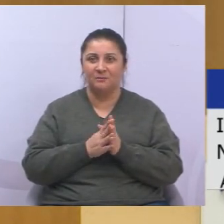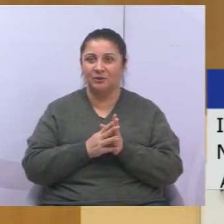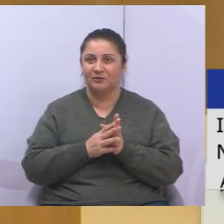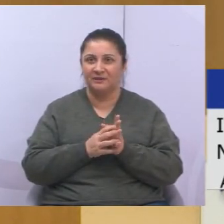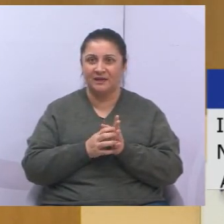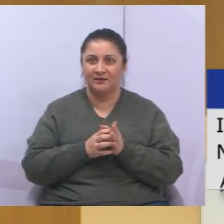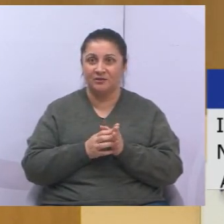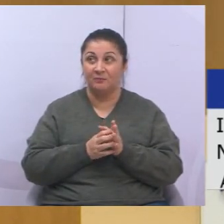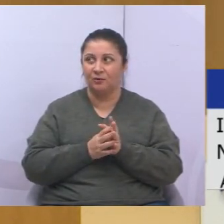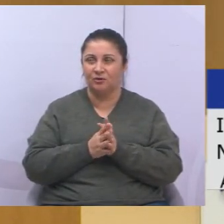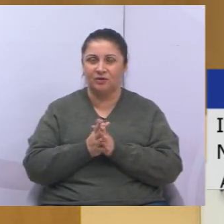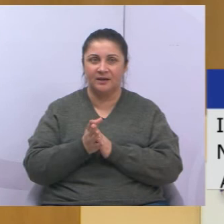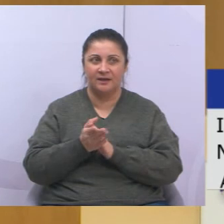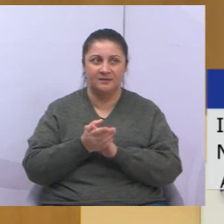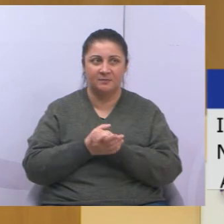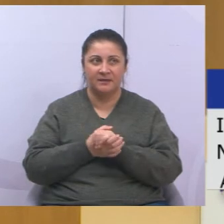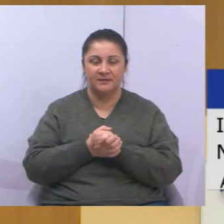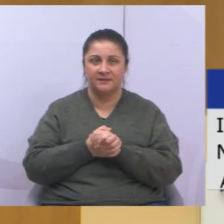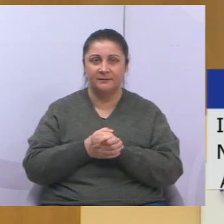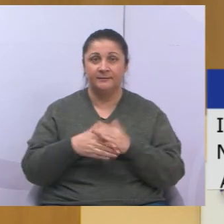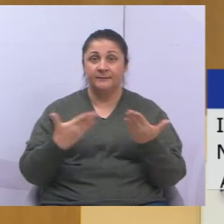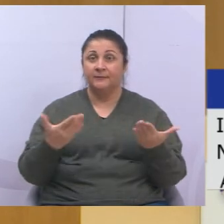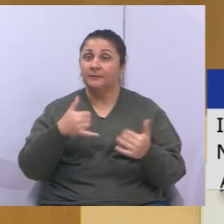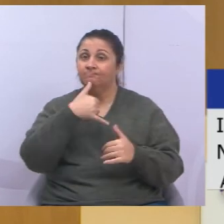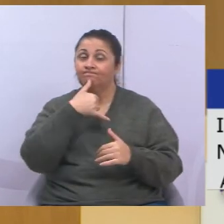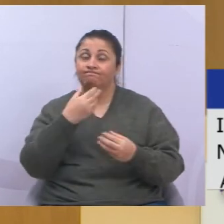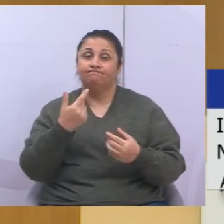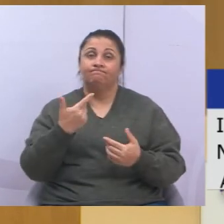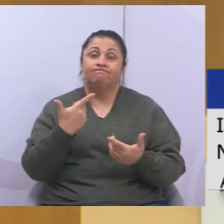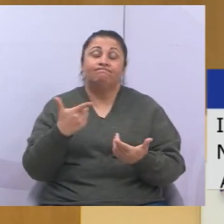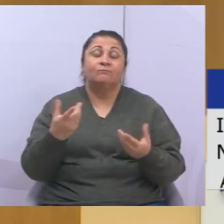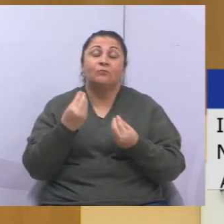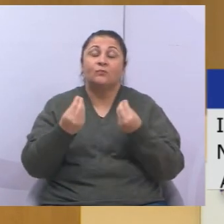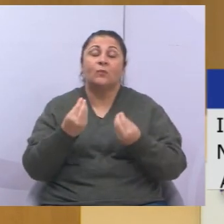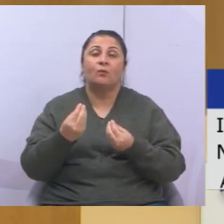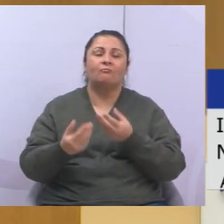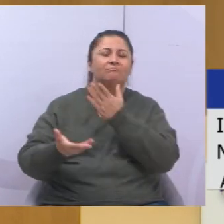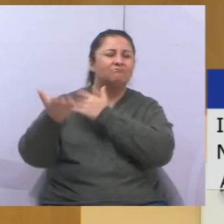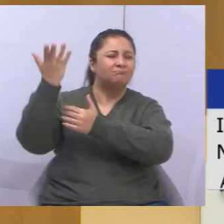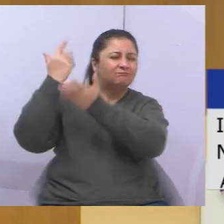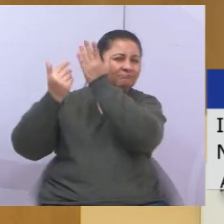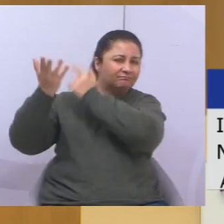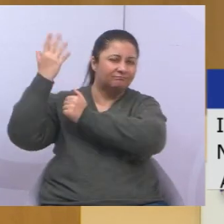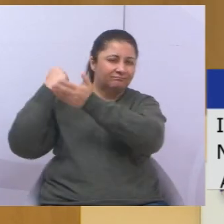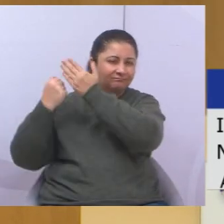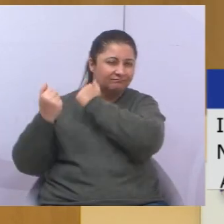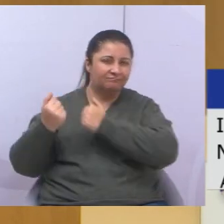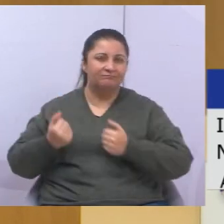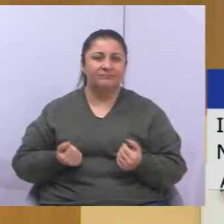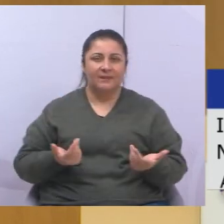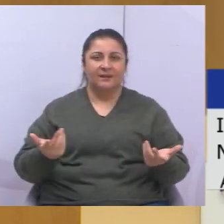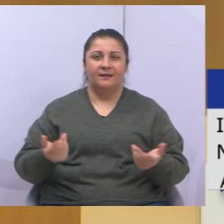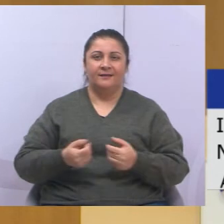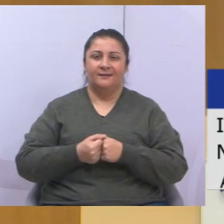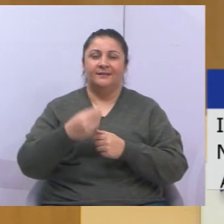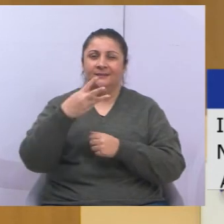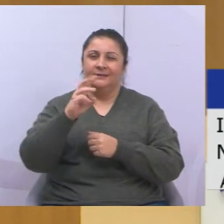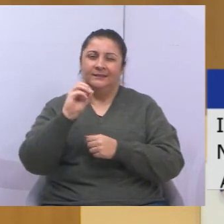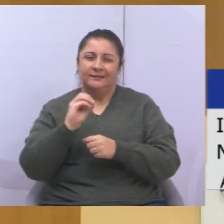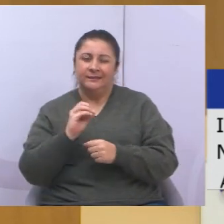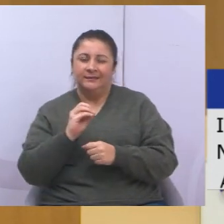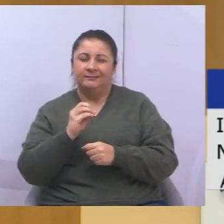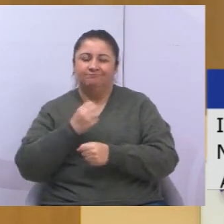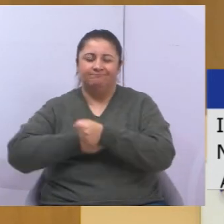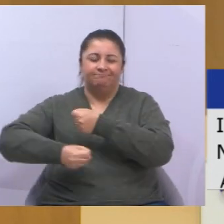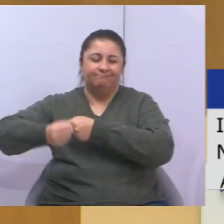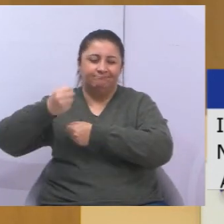Infelizmente, nós não temos como voltar como foi a questão de 30, 40, 50